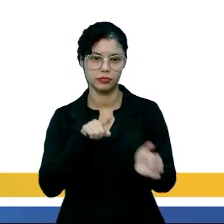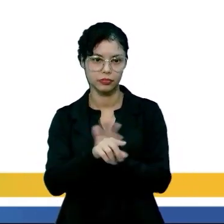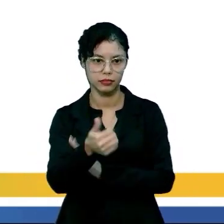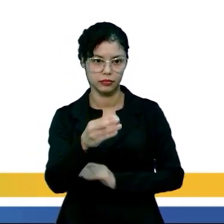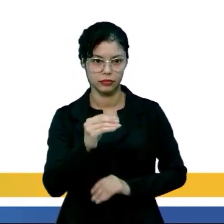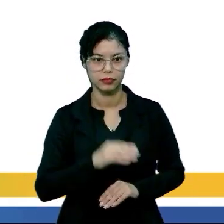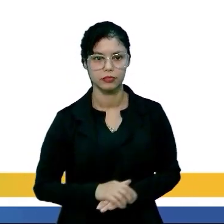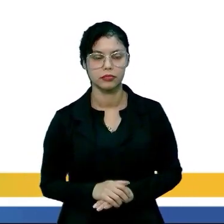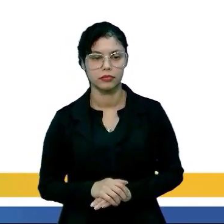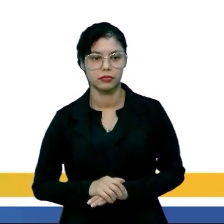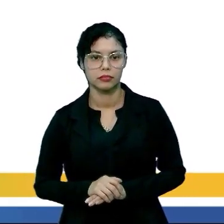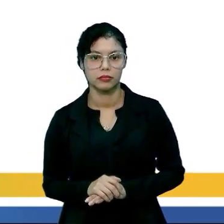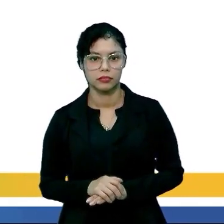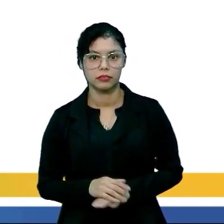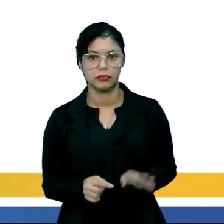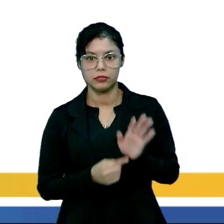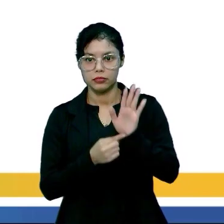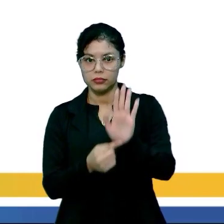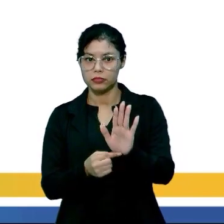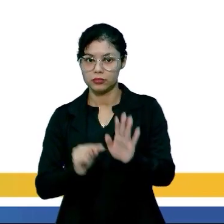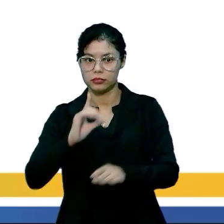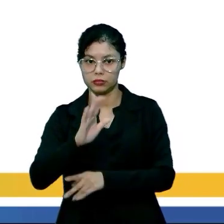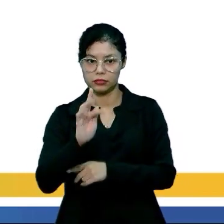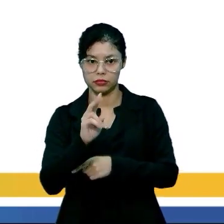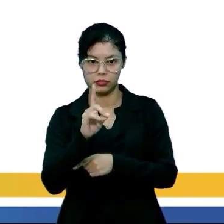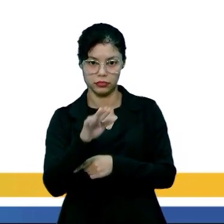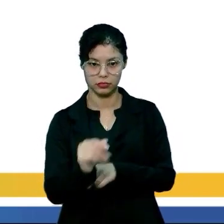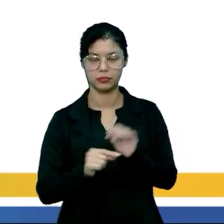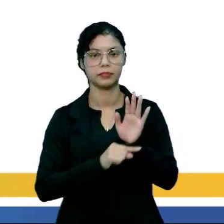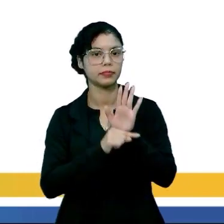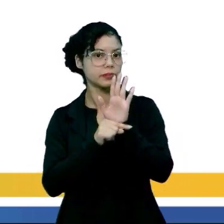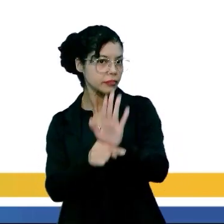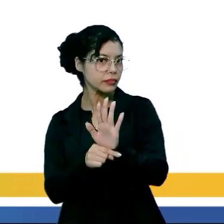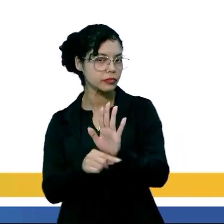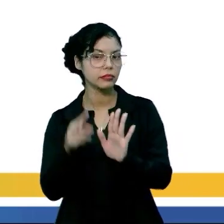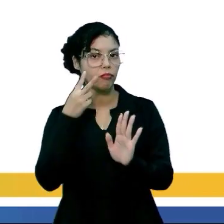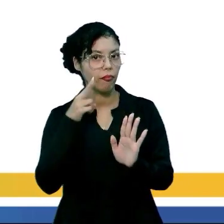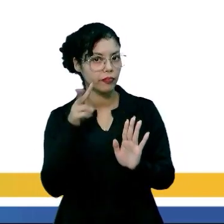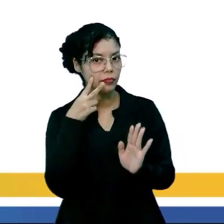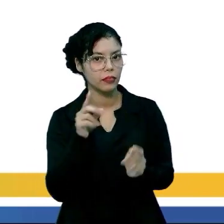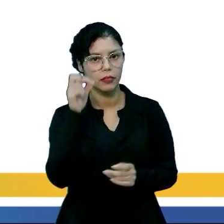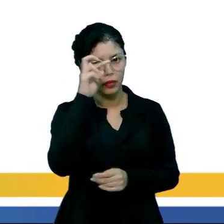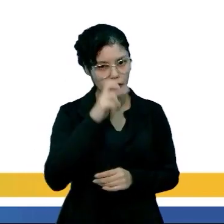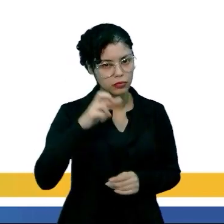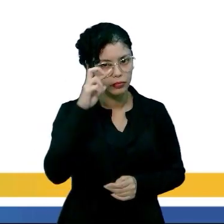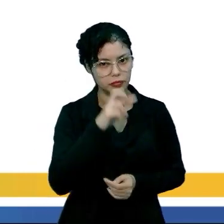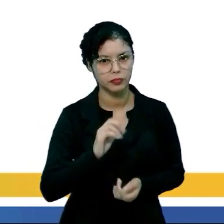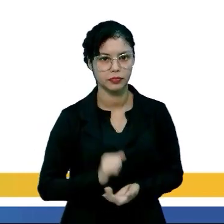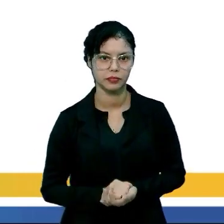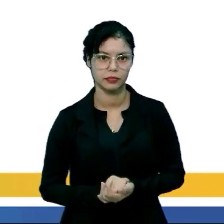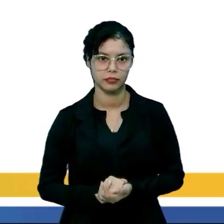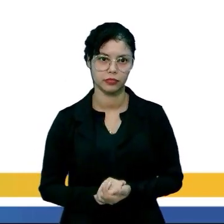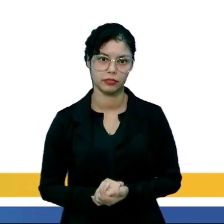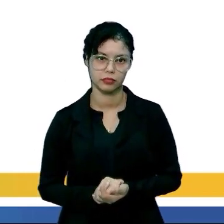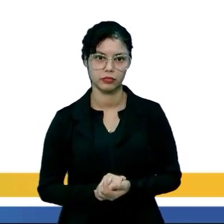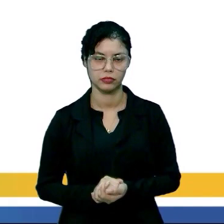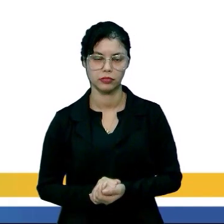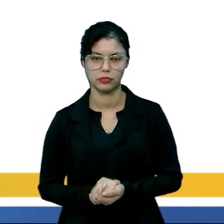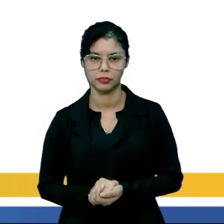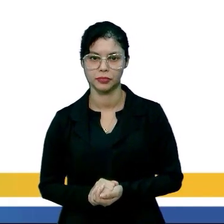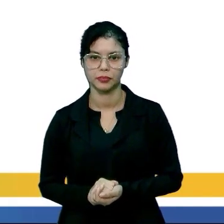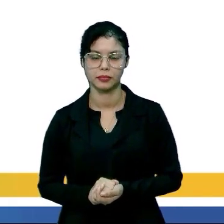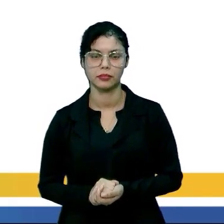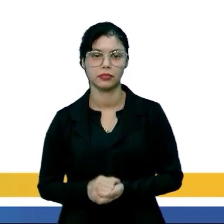questão 10. Aqui está a representação de um cladograma, pessoal. E vocês analisam aí, vamos lá? Então, sobre